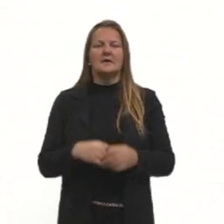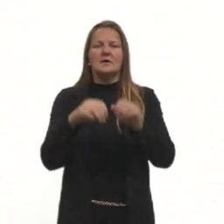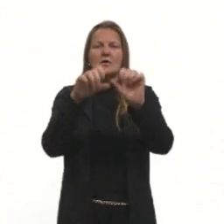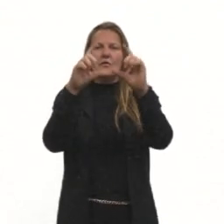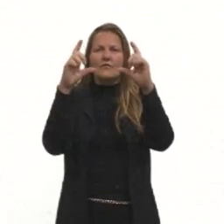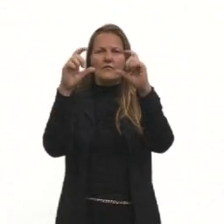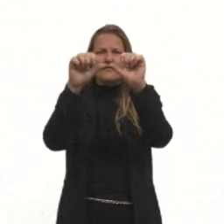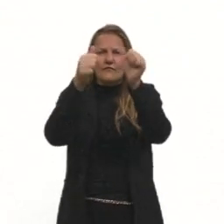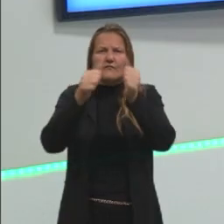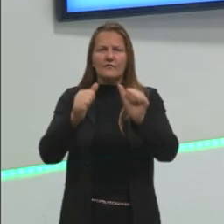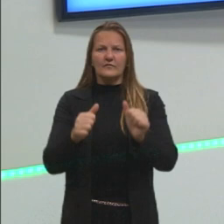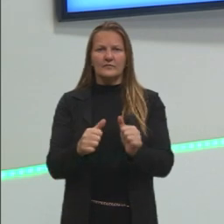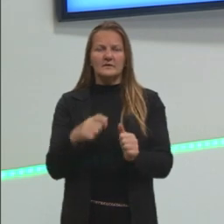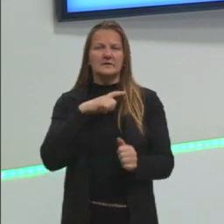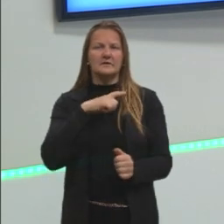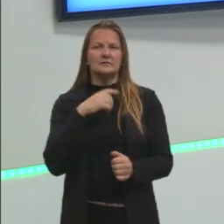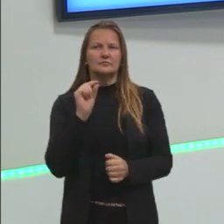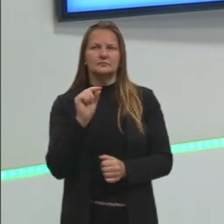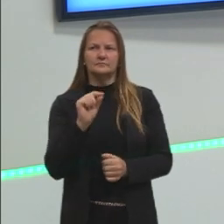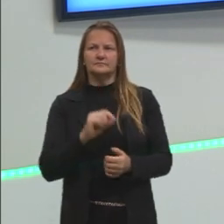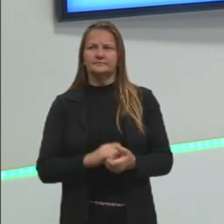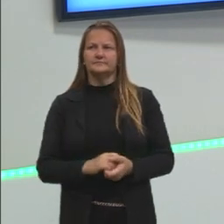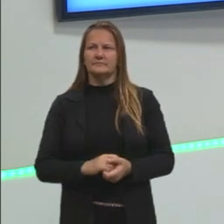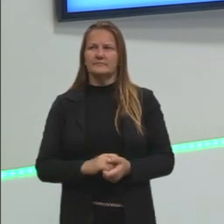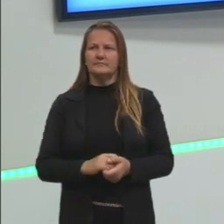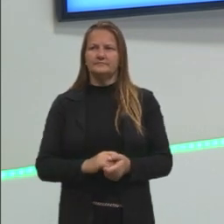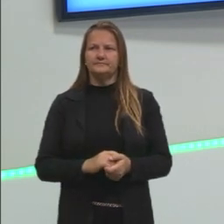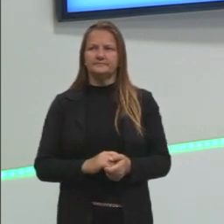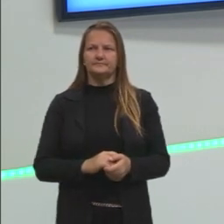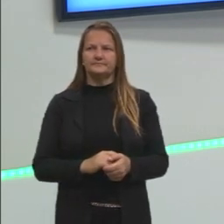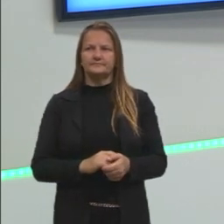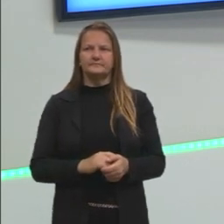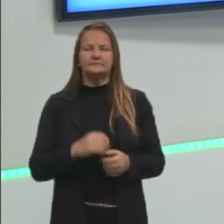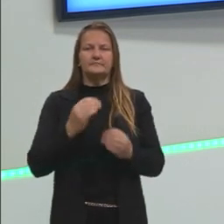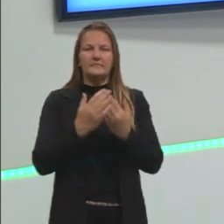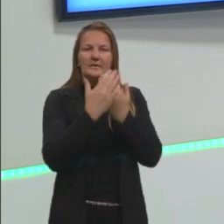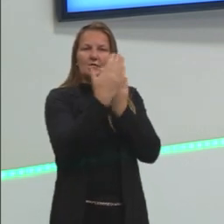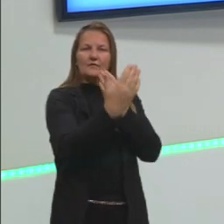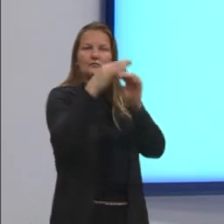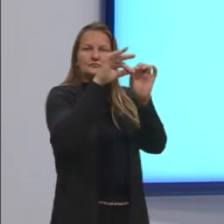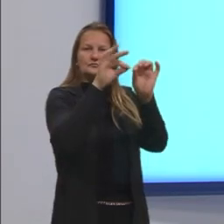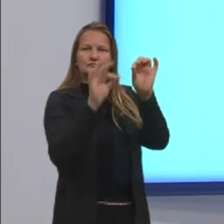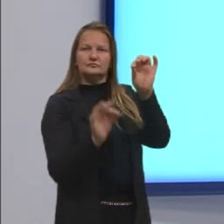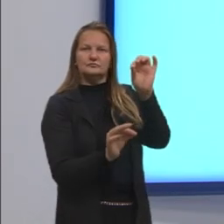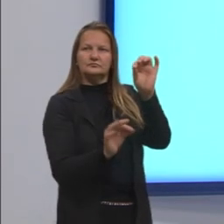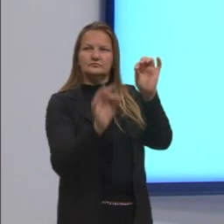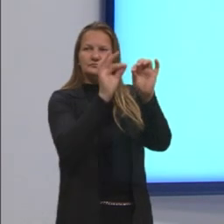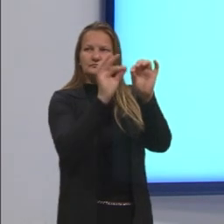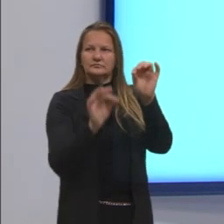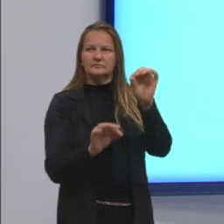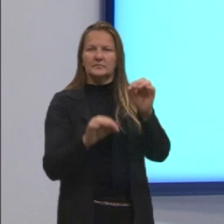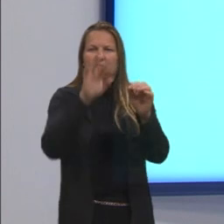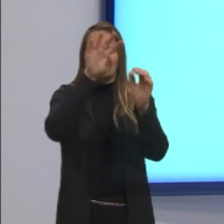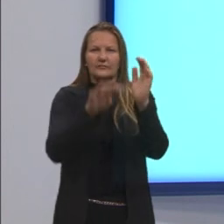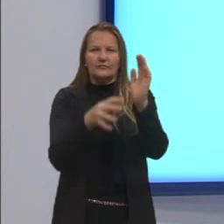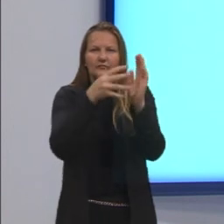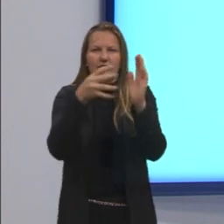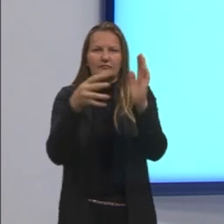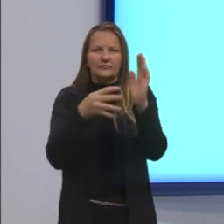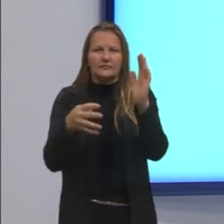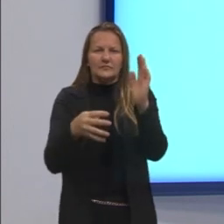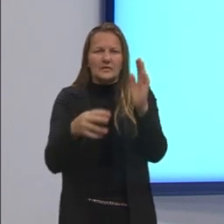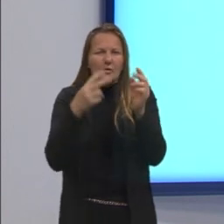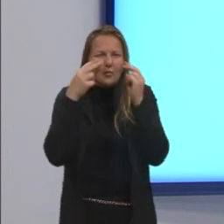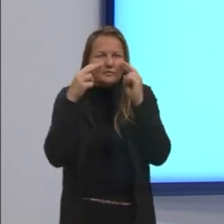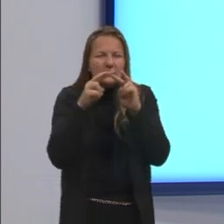o que que nós temos né a gente tem ali o fundo de cada uma das figuras o quadriculado então a gente consegue